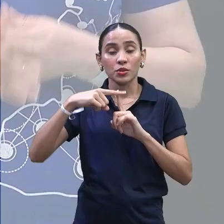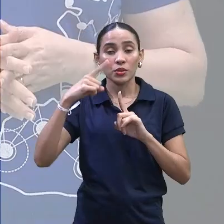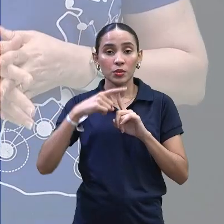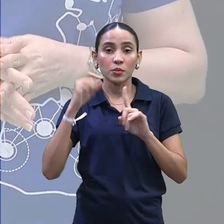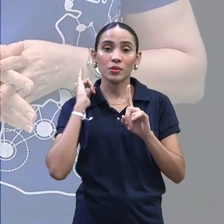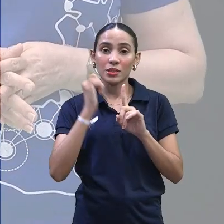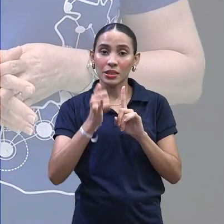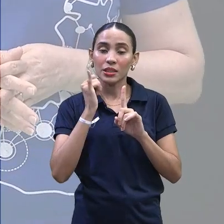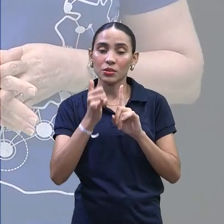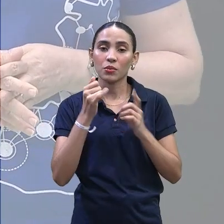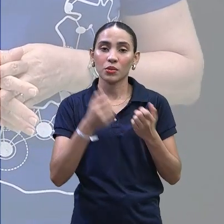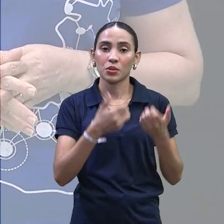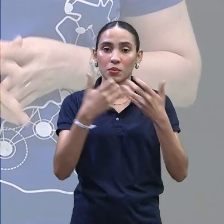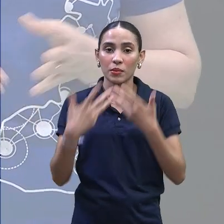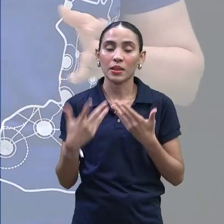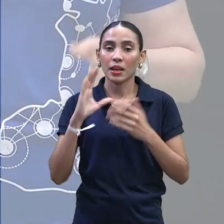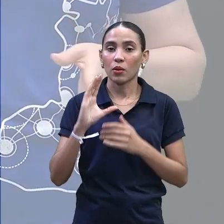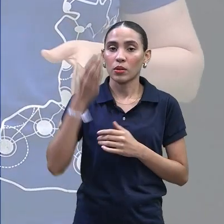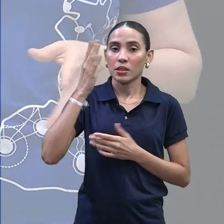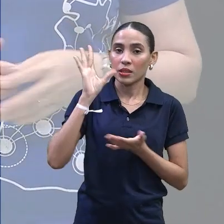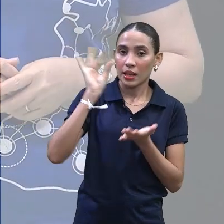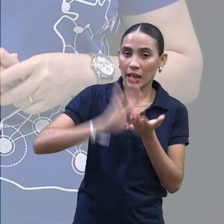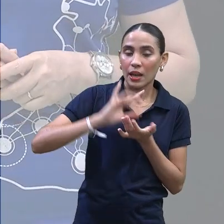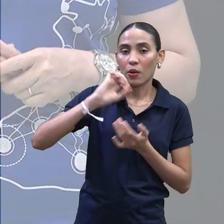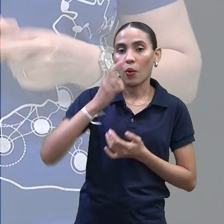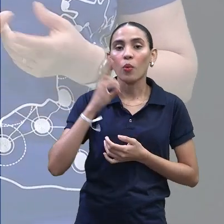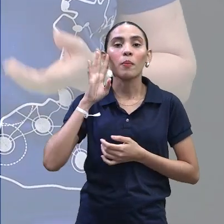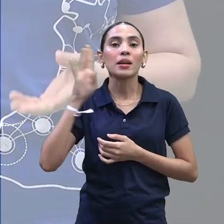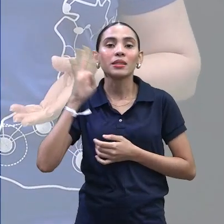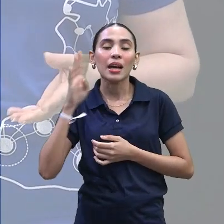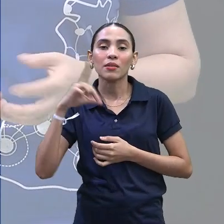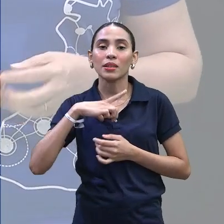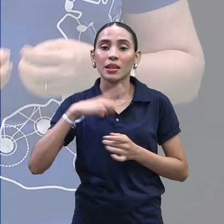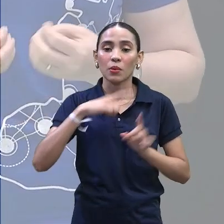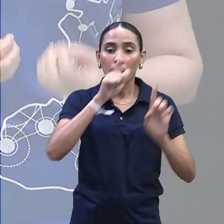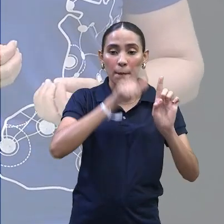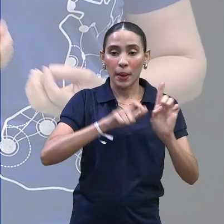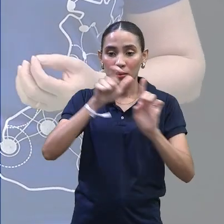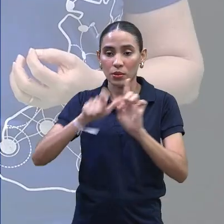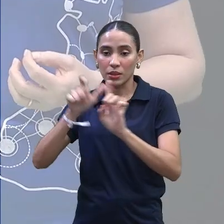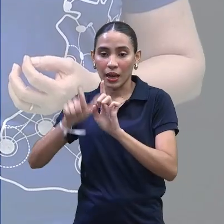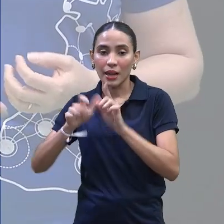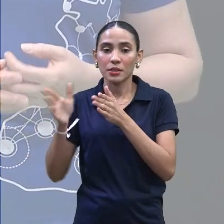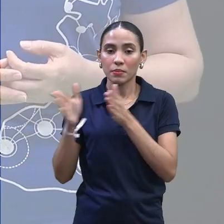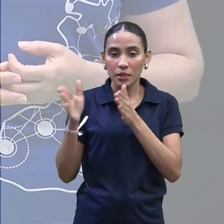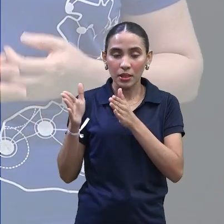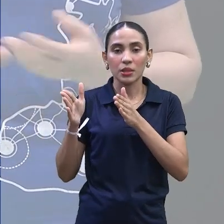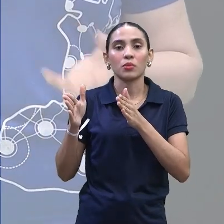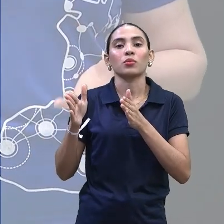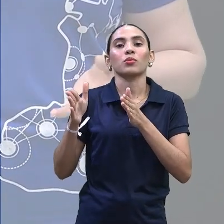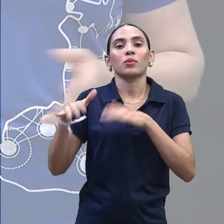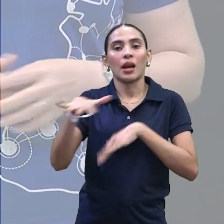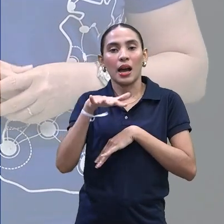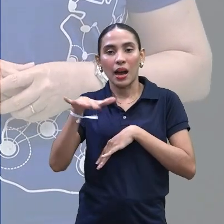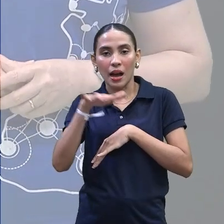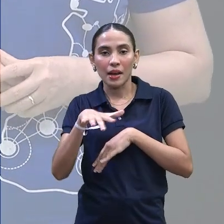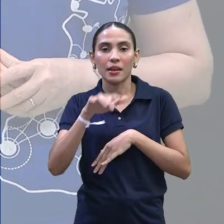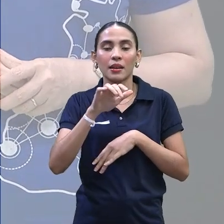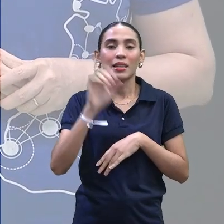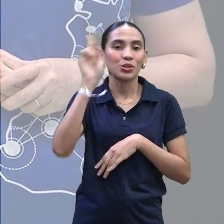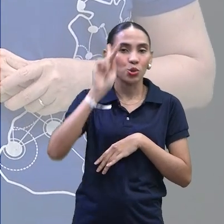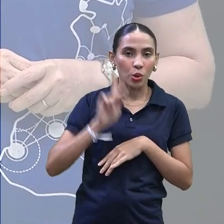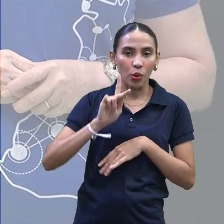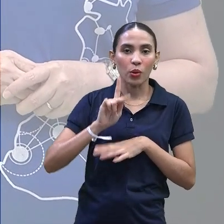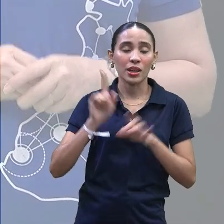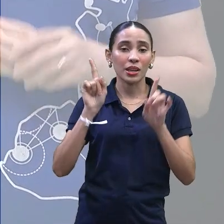que relata acontecimentos reais ou imaginários envolvendo personagens, tempo, espaço, né, o enredo.